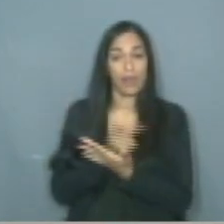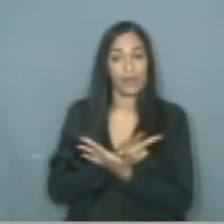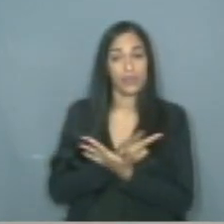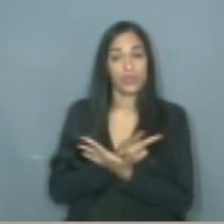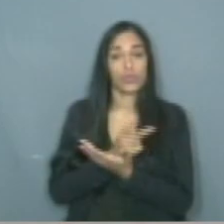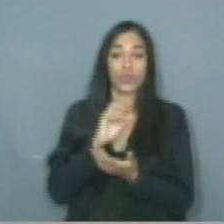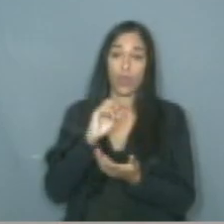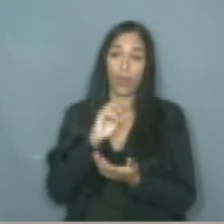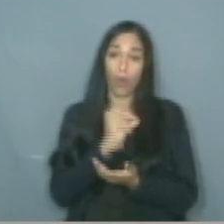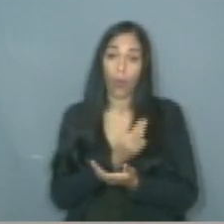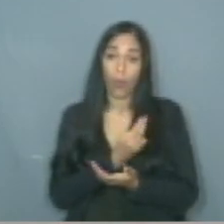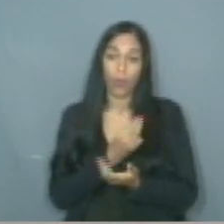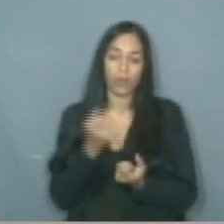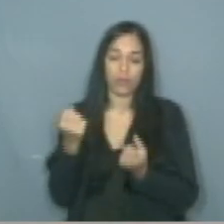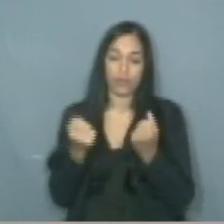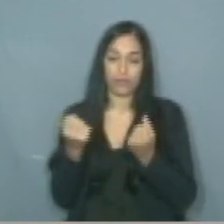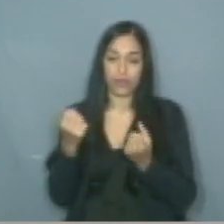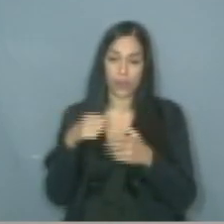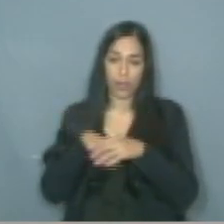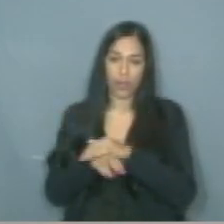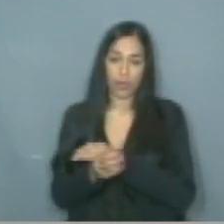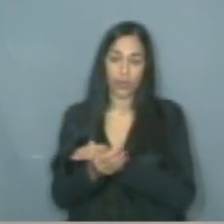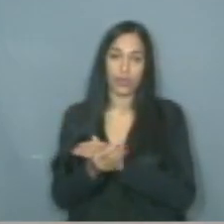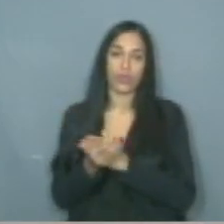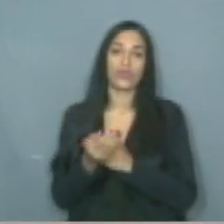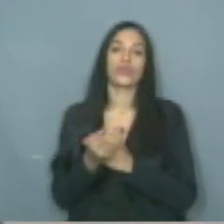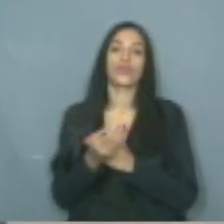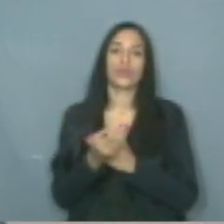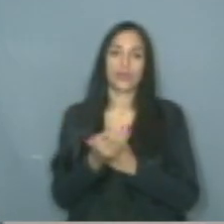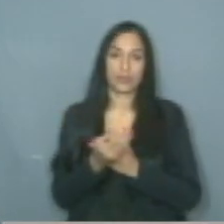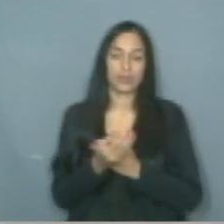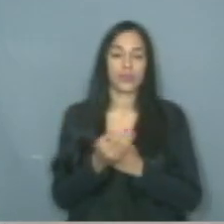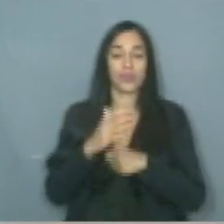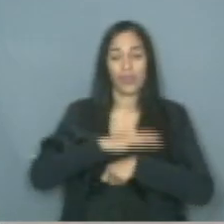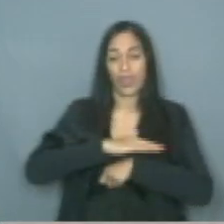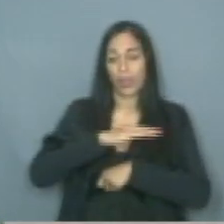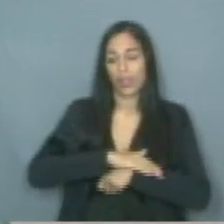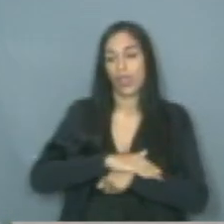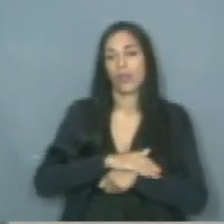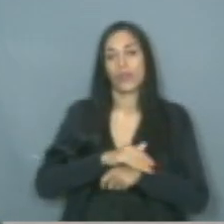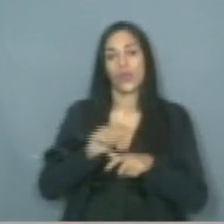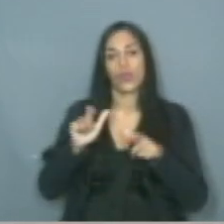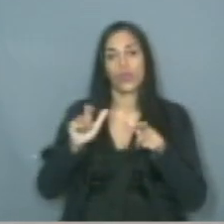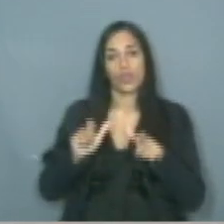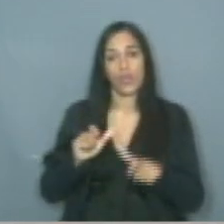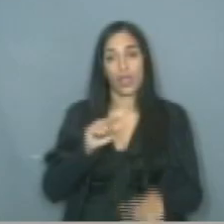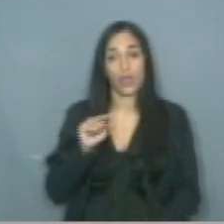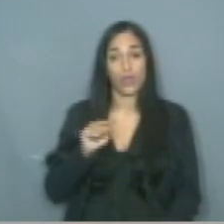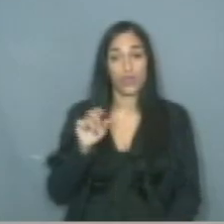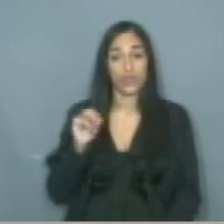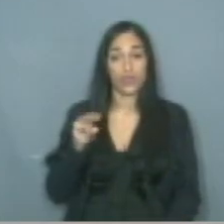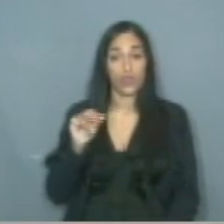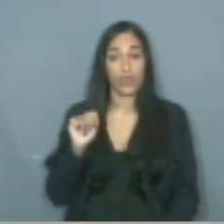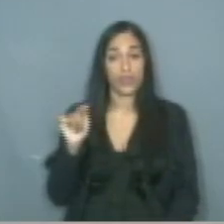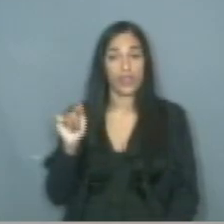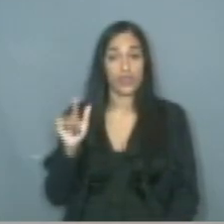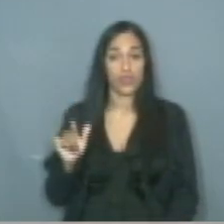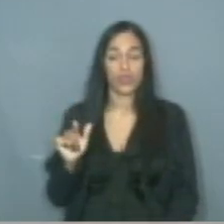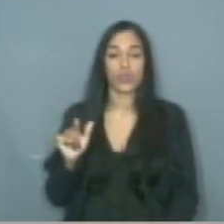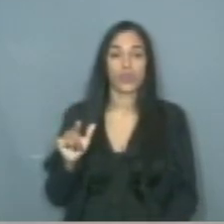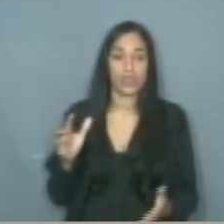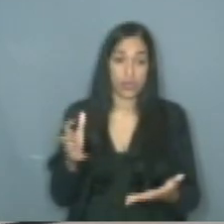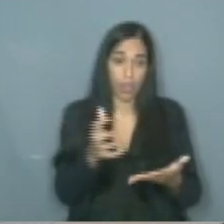ou veículos que estão submetidos ali ao tempo do Zona Azul são rebocados sem que haja nenhuma